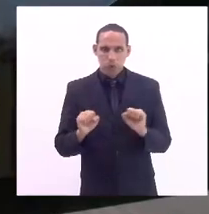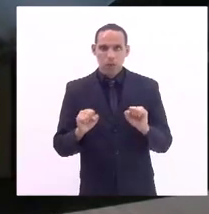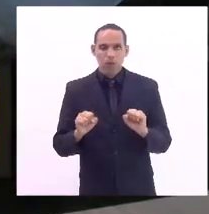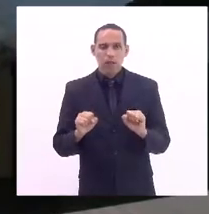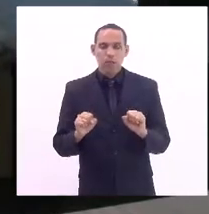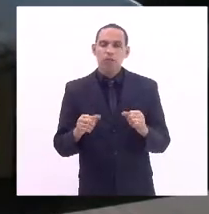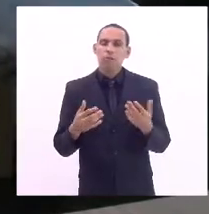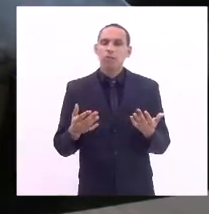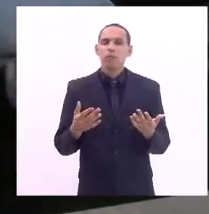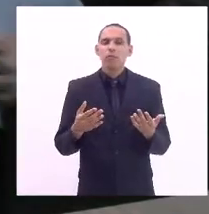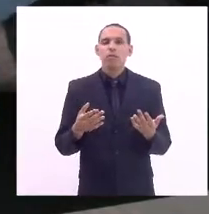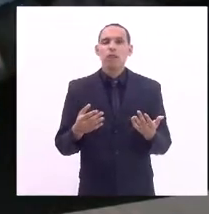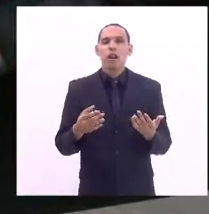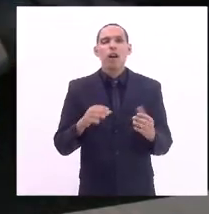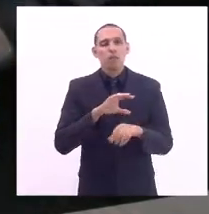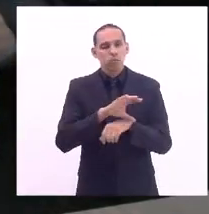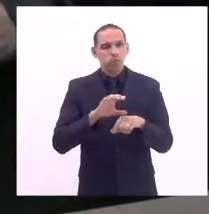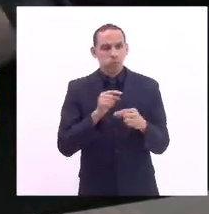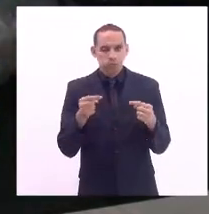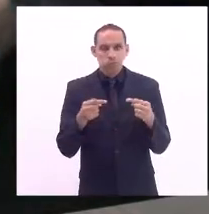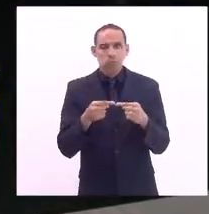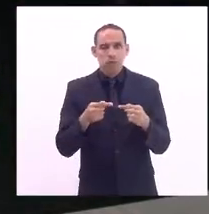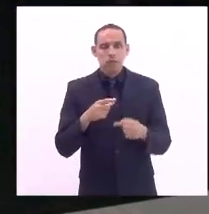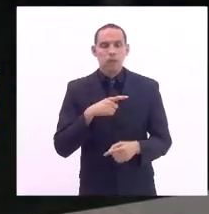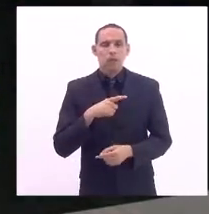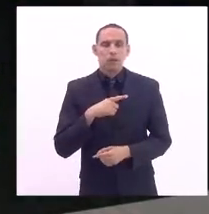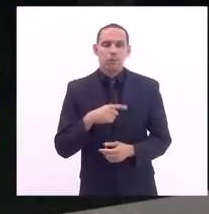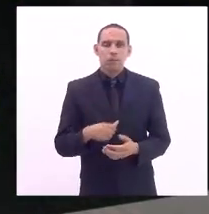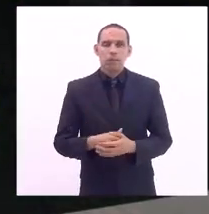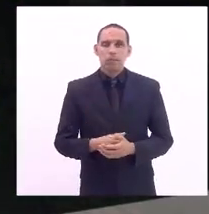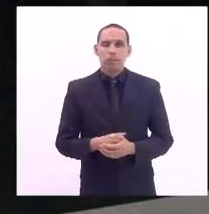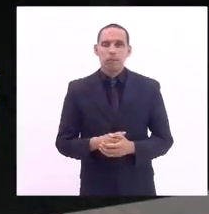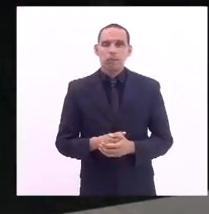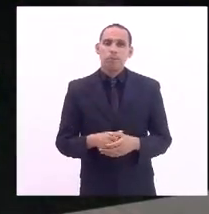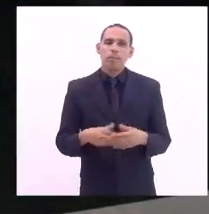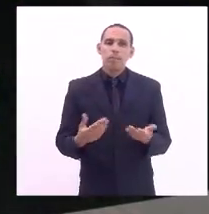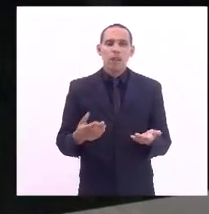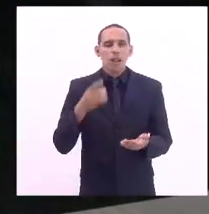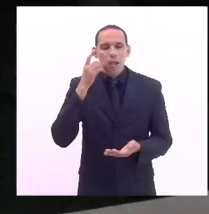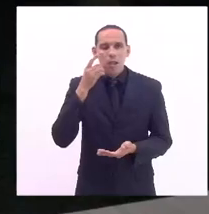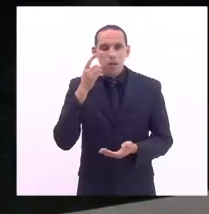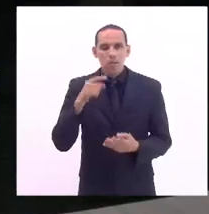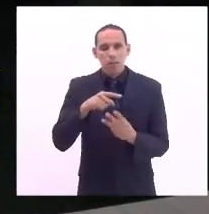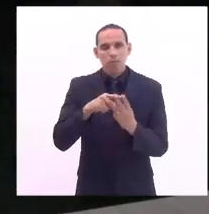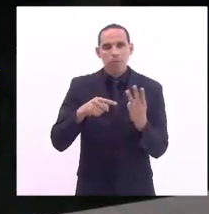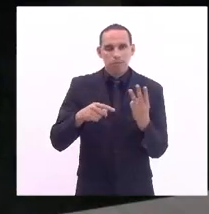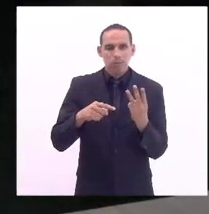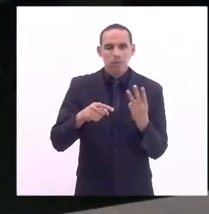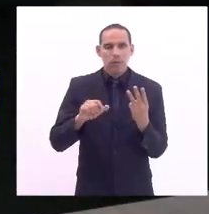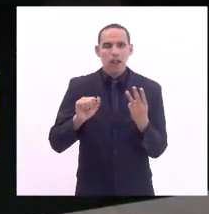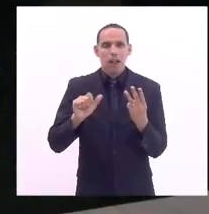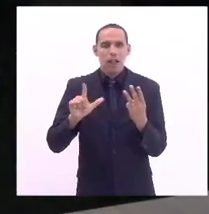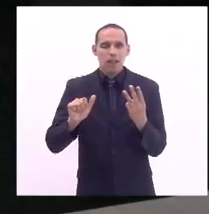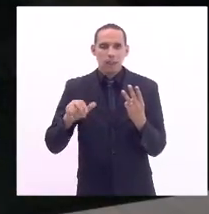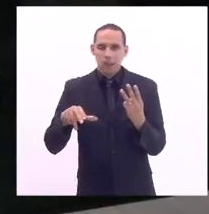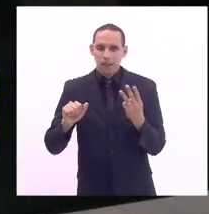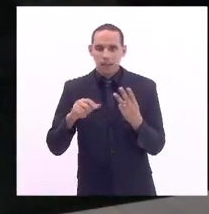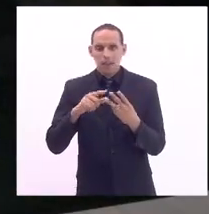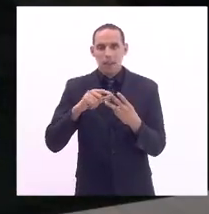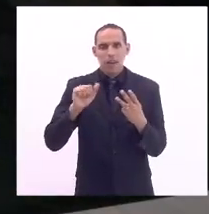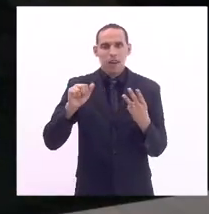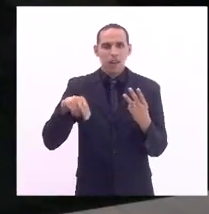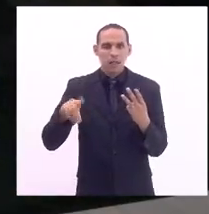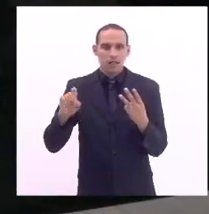Então, parecer pela constitucionalidade. E aí, o deputado Anderson Moraes, deputada Alana. Vocês vão... o